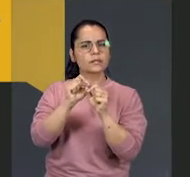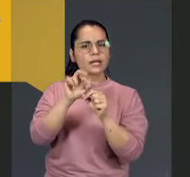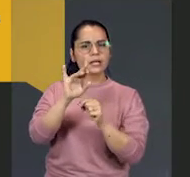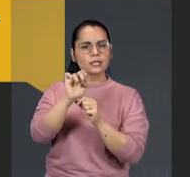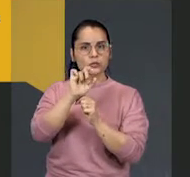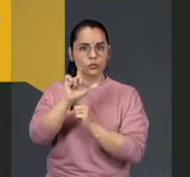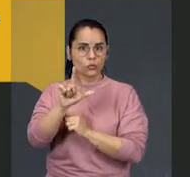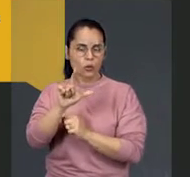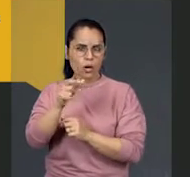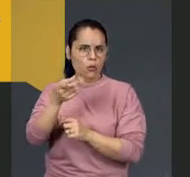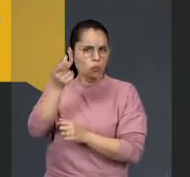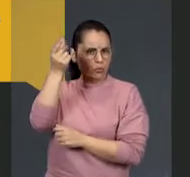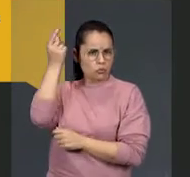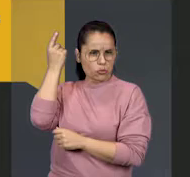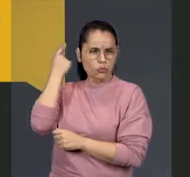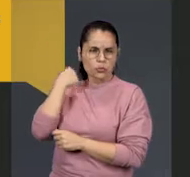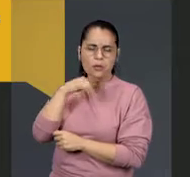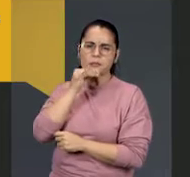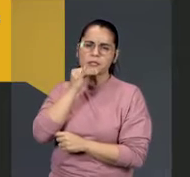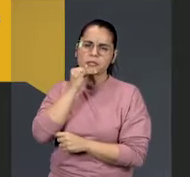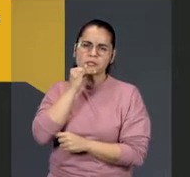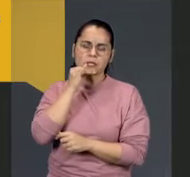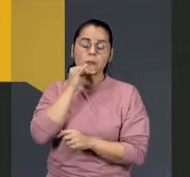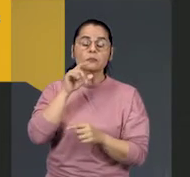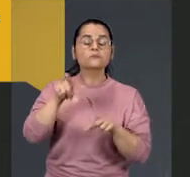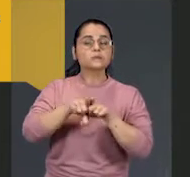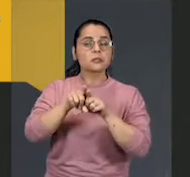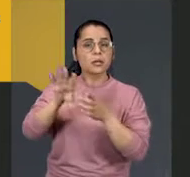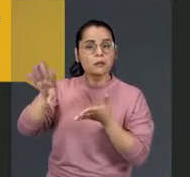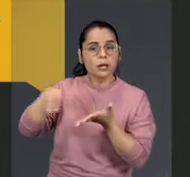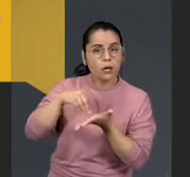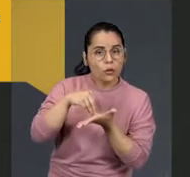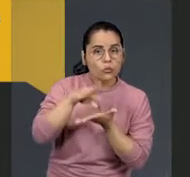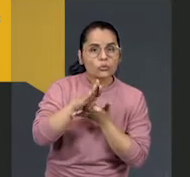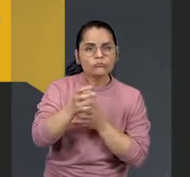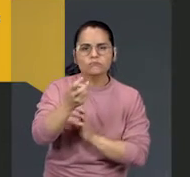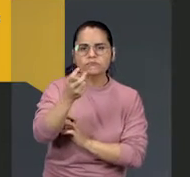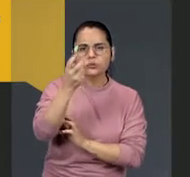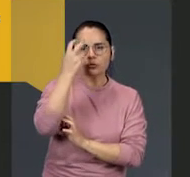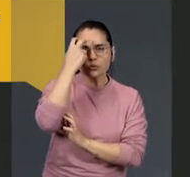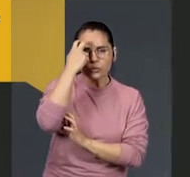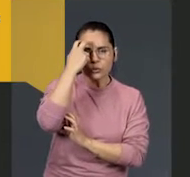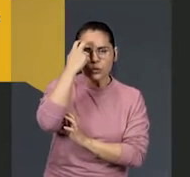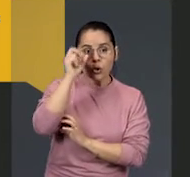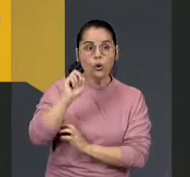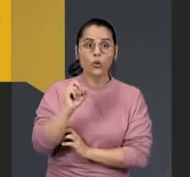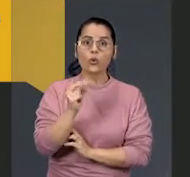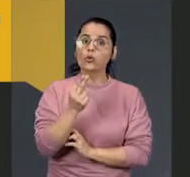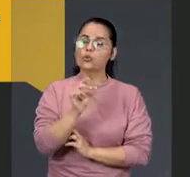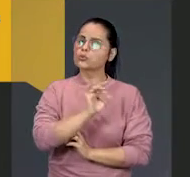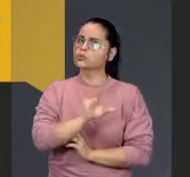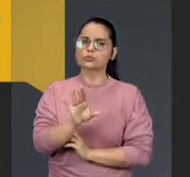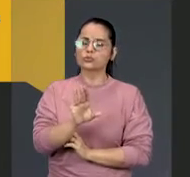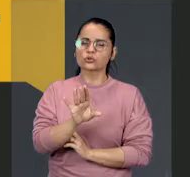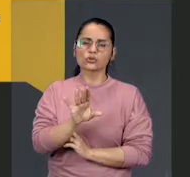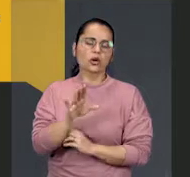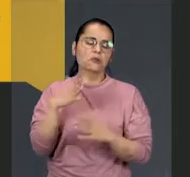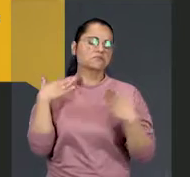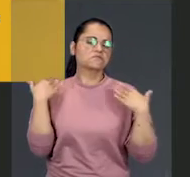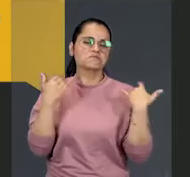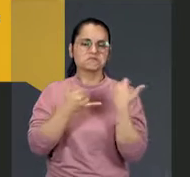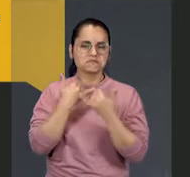na antiguidade, para transmissão de uma cultura ou apenas para